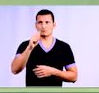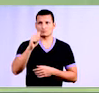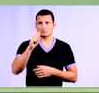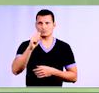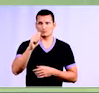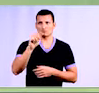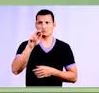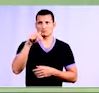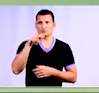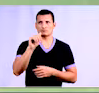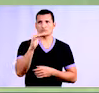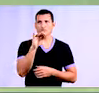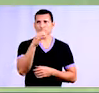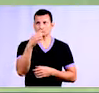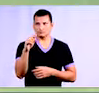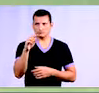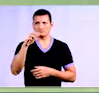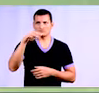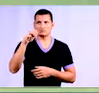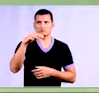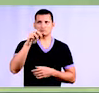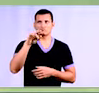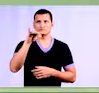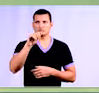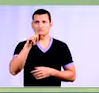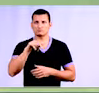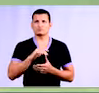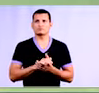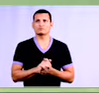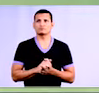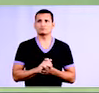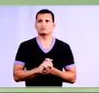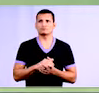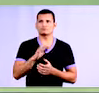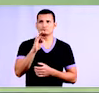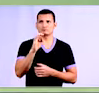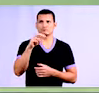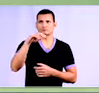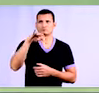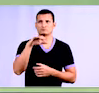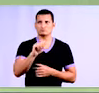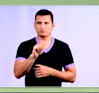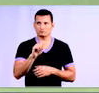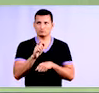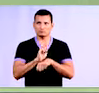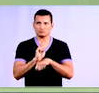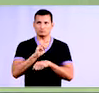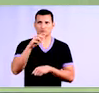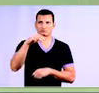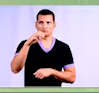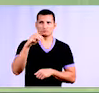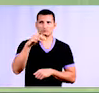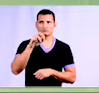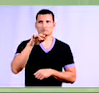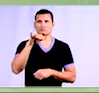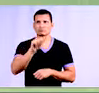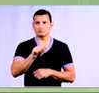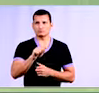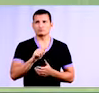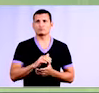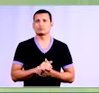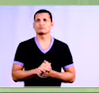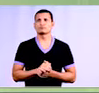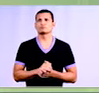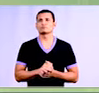A paginação de memória, olha só, é uma técnica de gerenciamento de memória. É o que nós